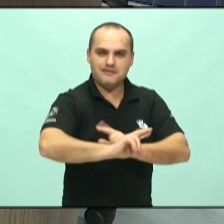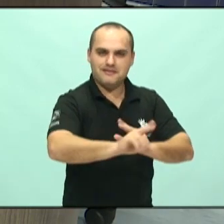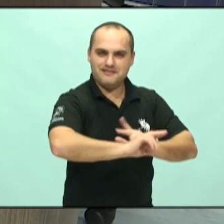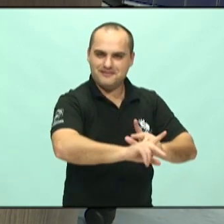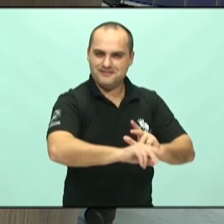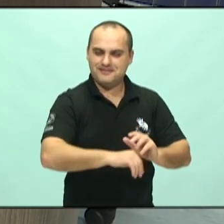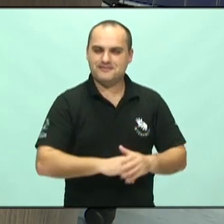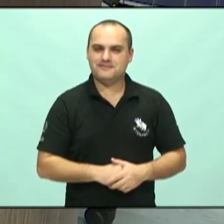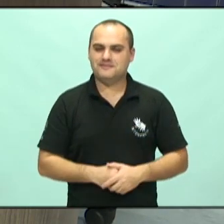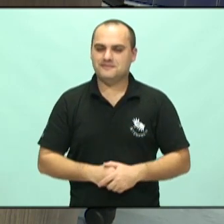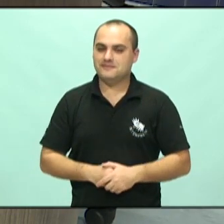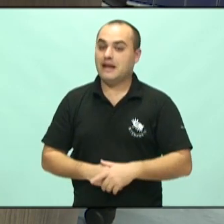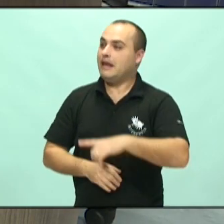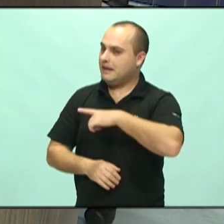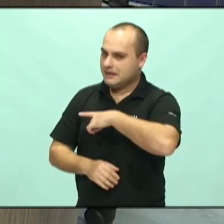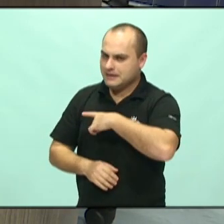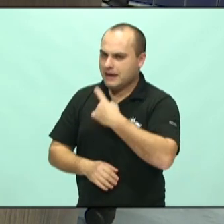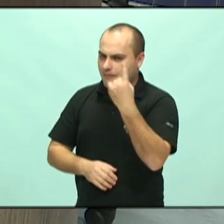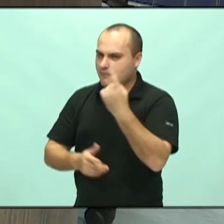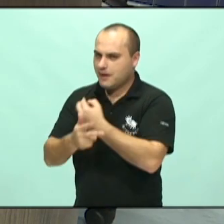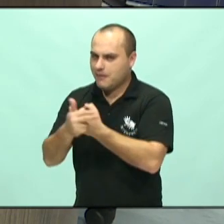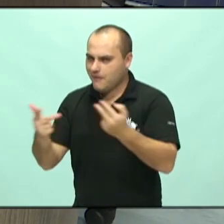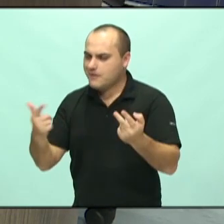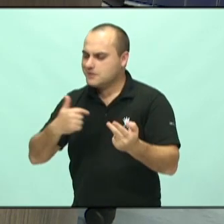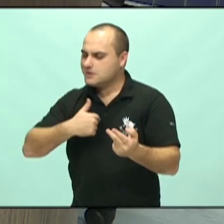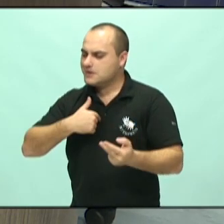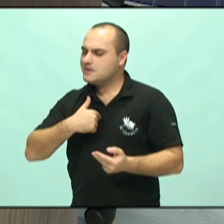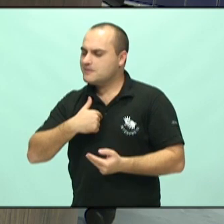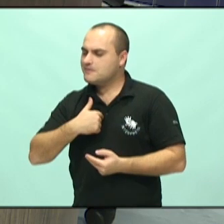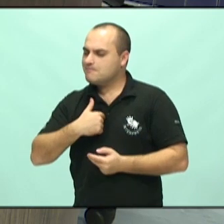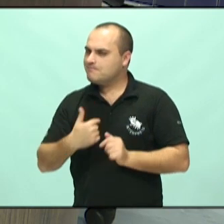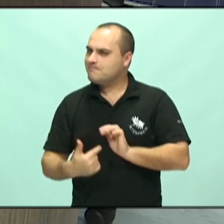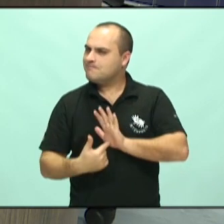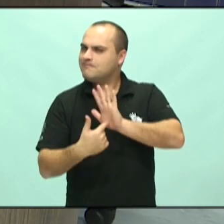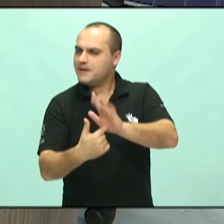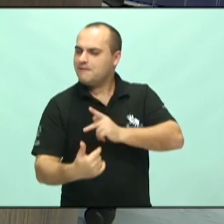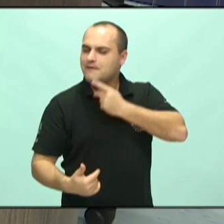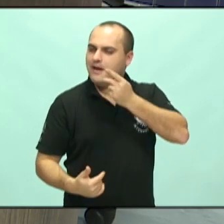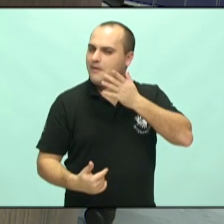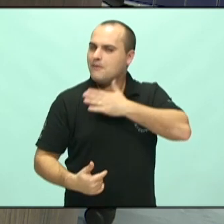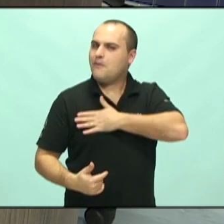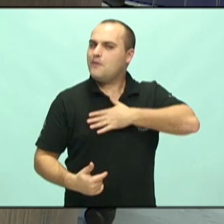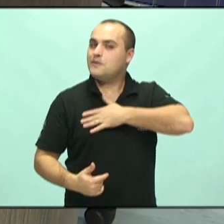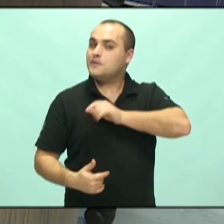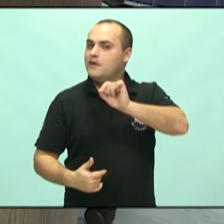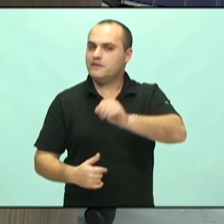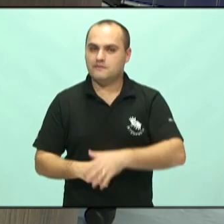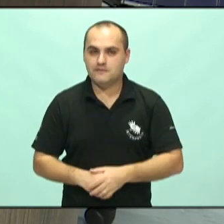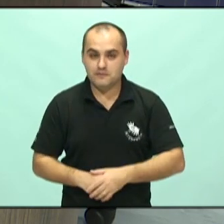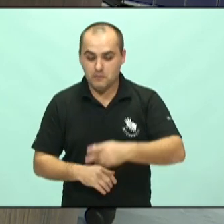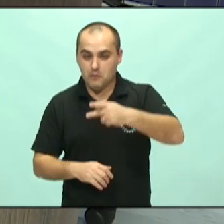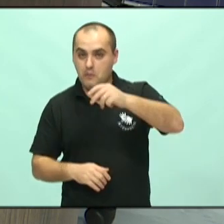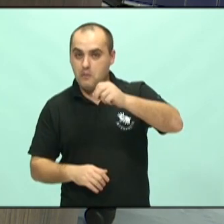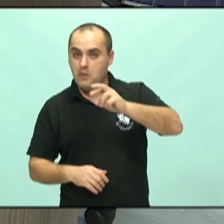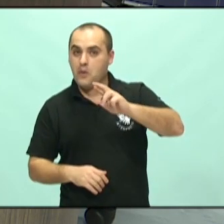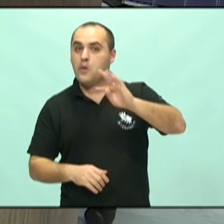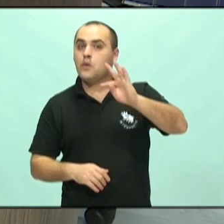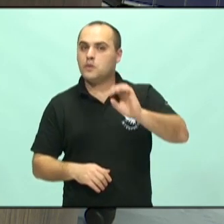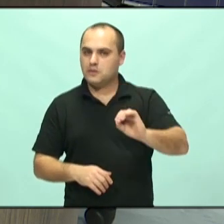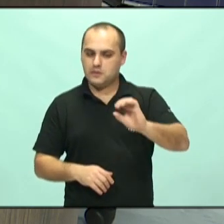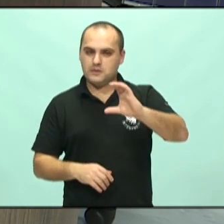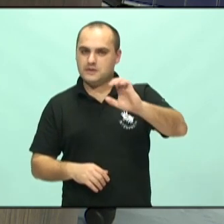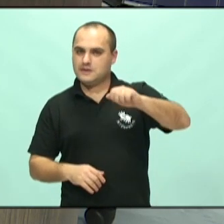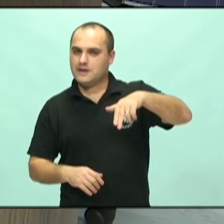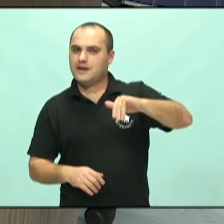E tem uma coisa que eu gosto sempre de enfatizar também, é que, assim, eu acho que o Porto Cênico é um grupo muito privilegiado, porque a gente